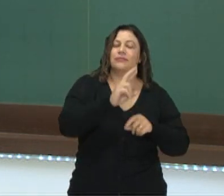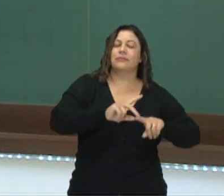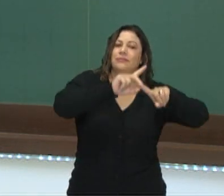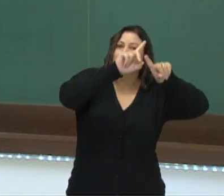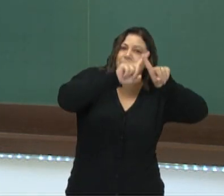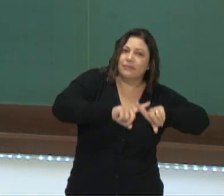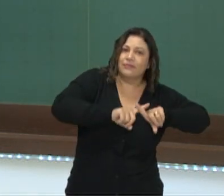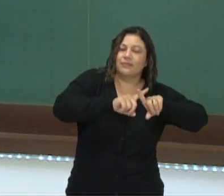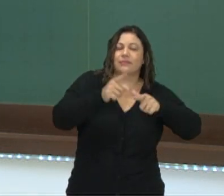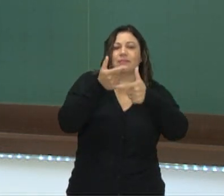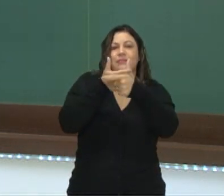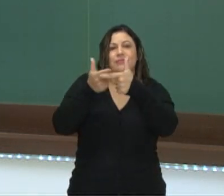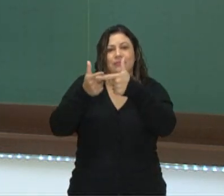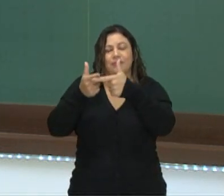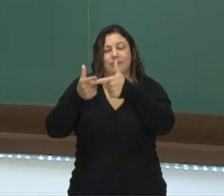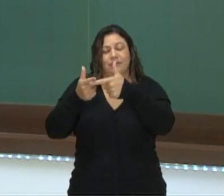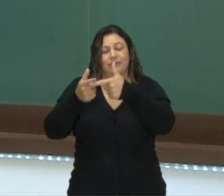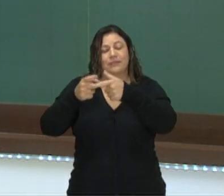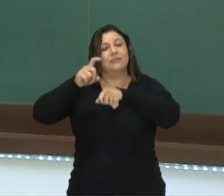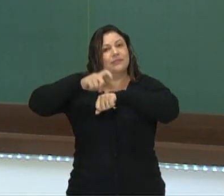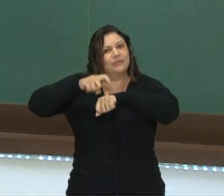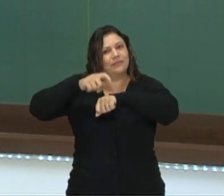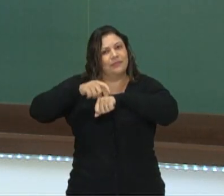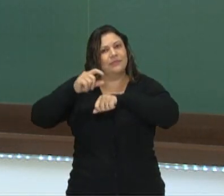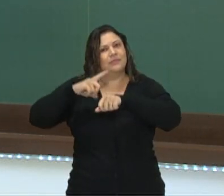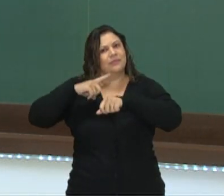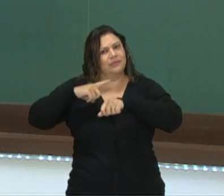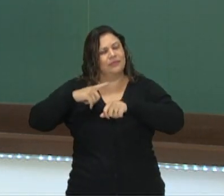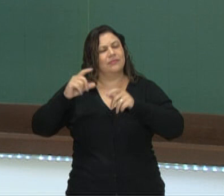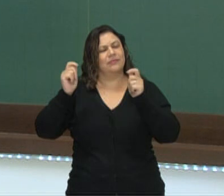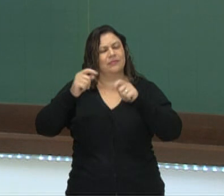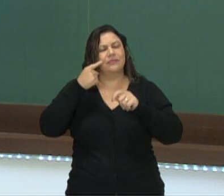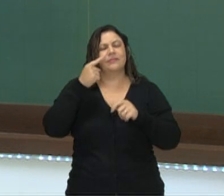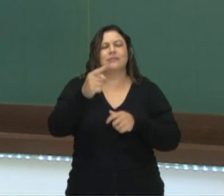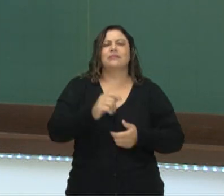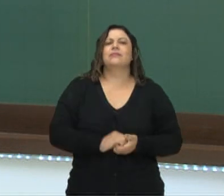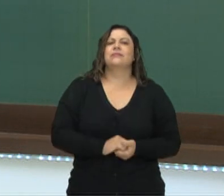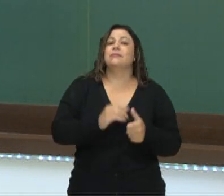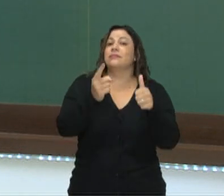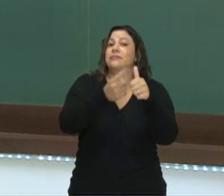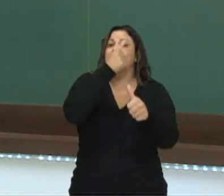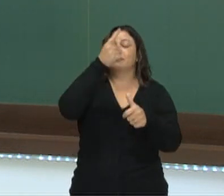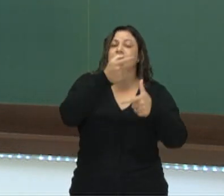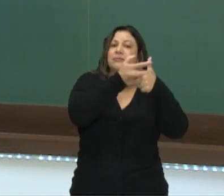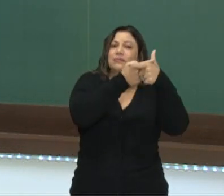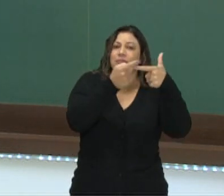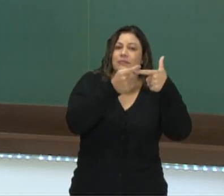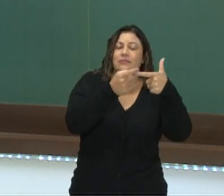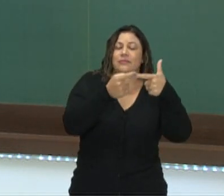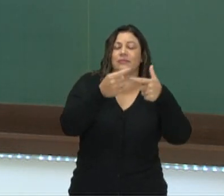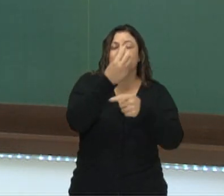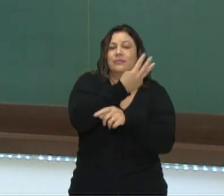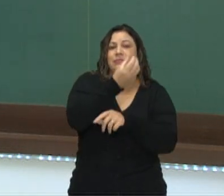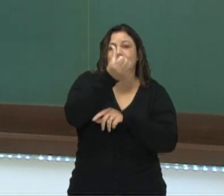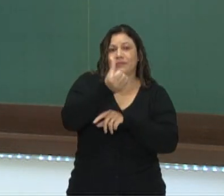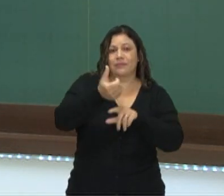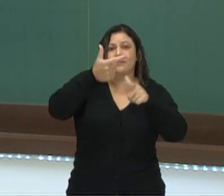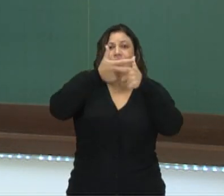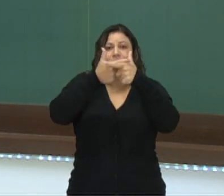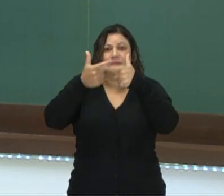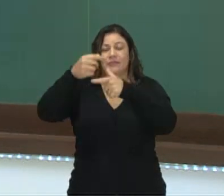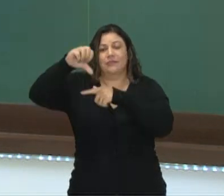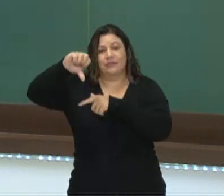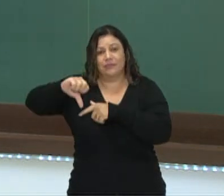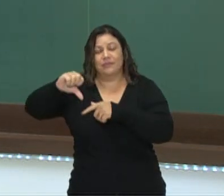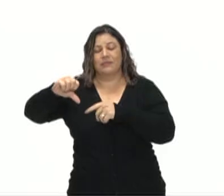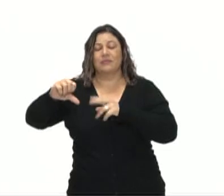divisão na ordem que elas aparecerem, né? Apareceu aqui, primeiramente, uma divisão. 36 divididos por 9,